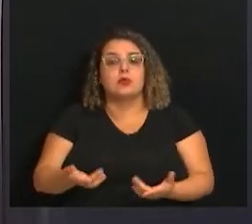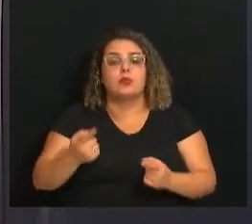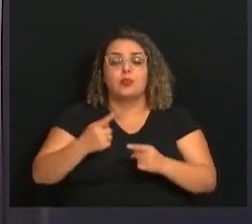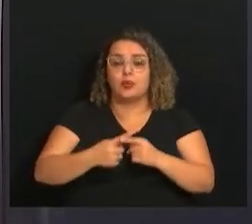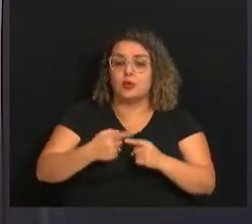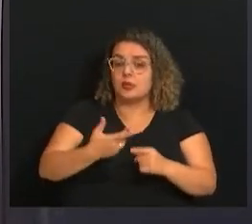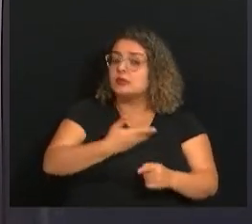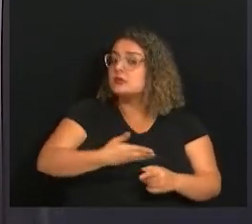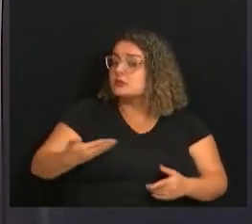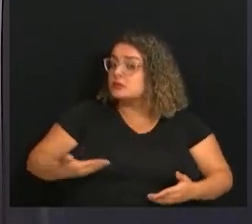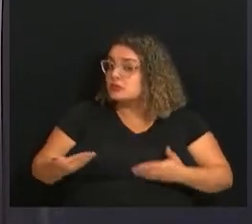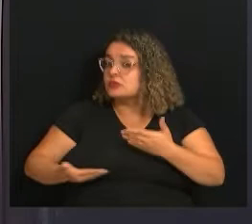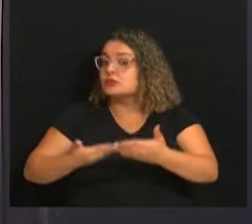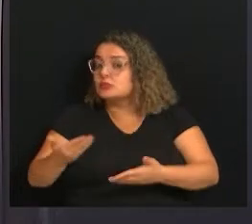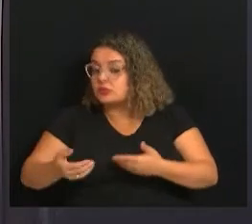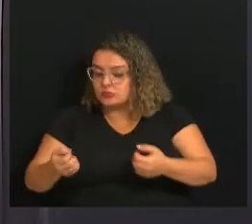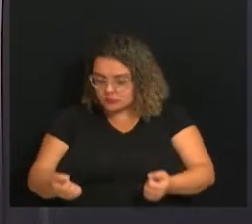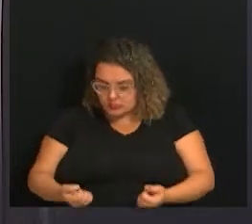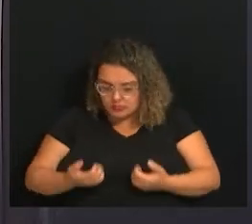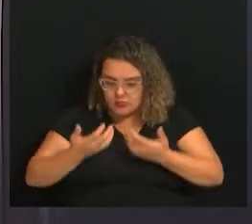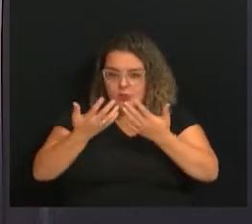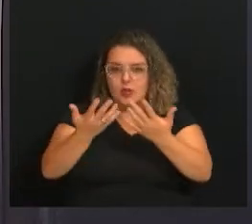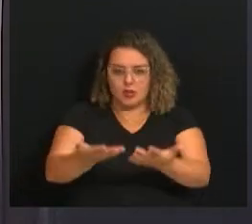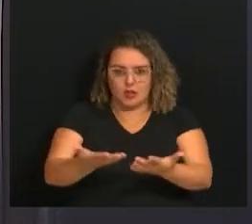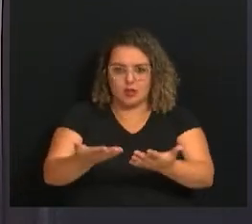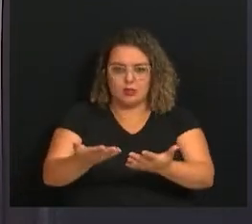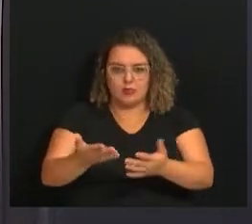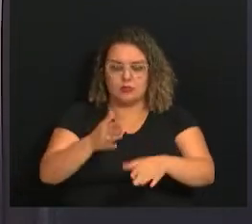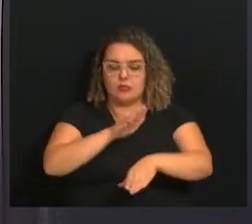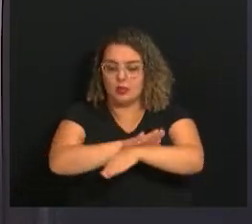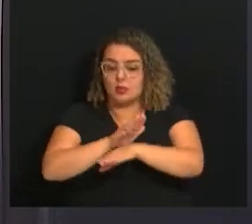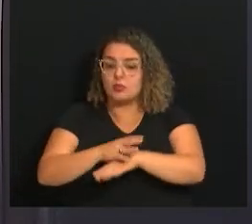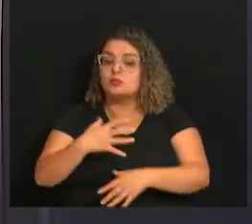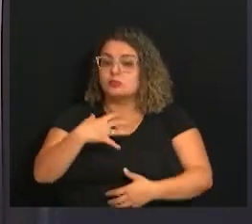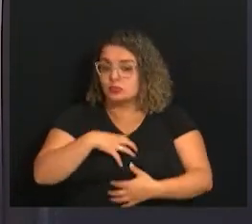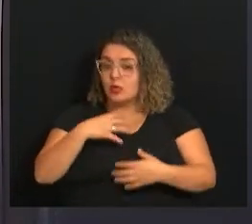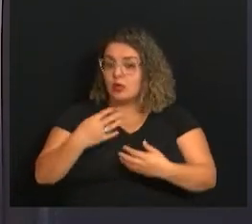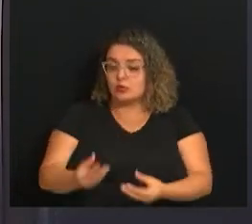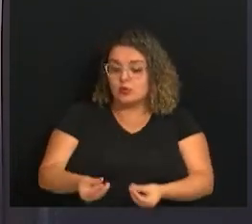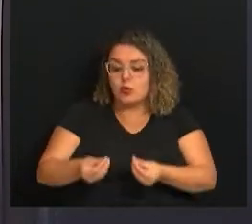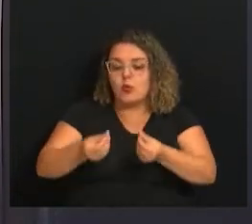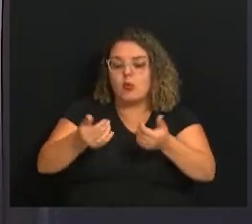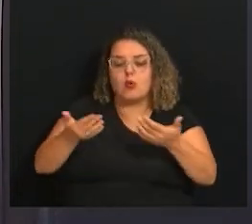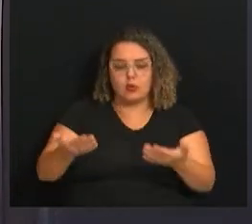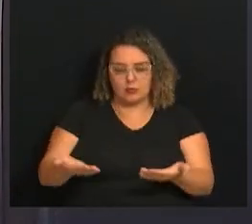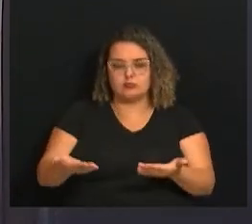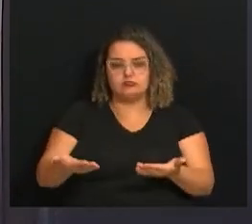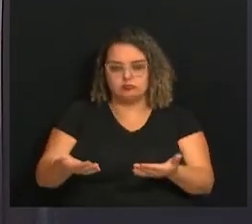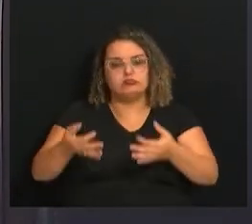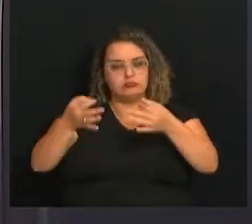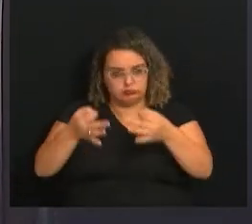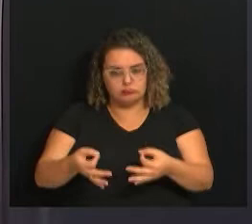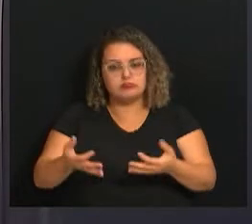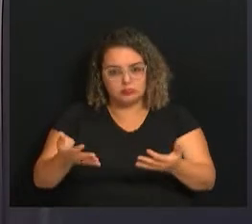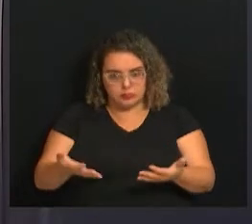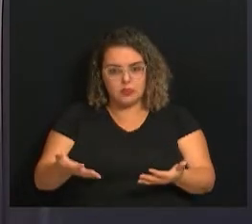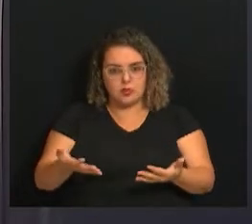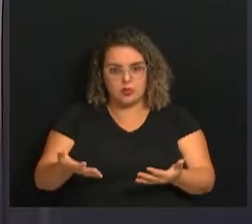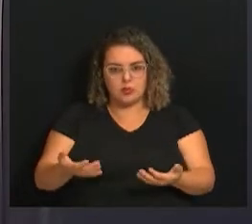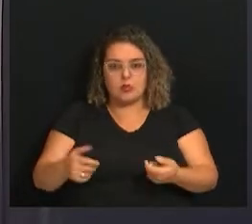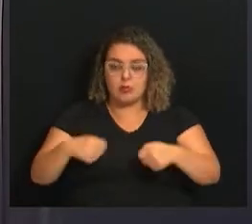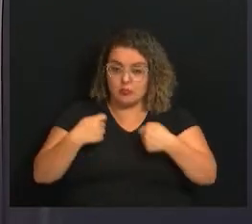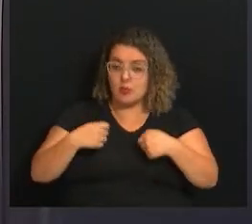público servido e prestado de forma qualificada, de forma